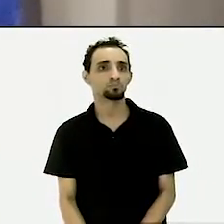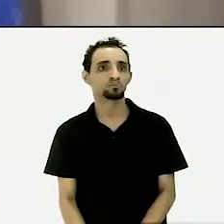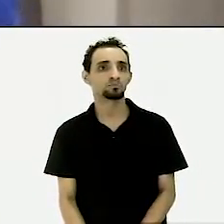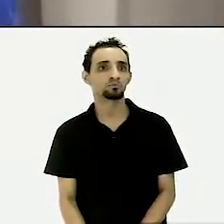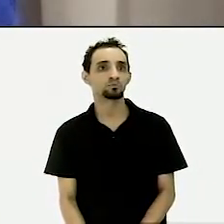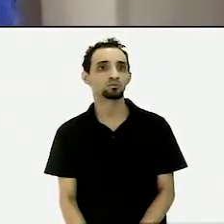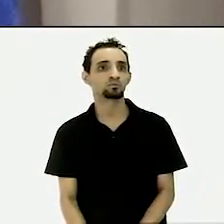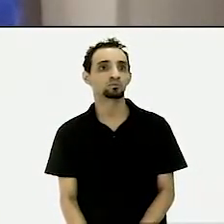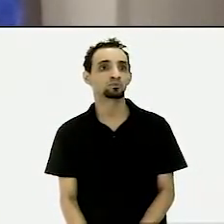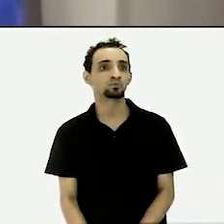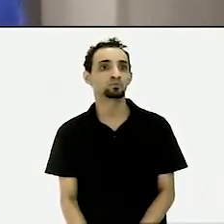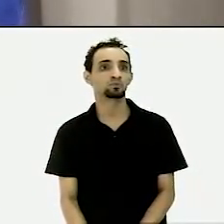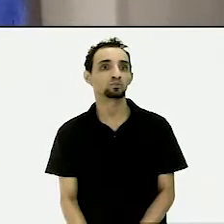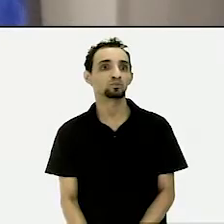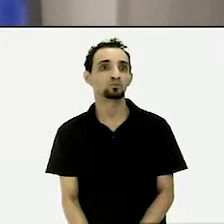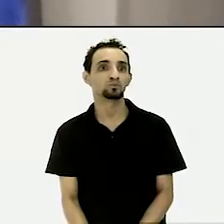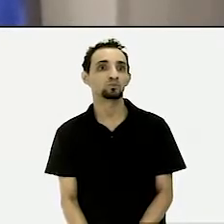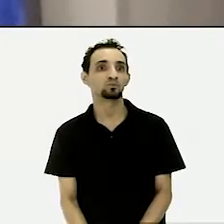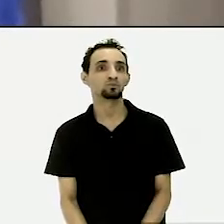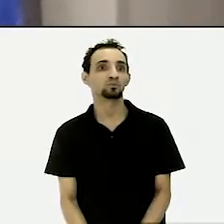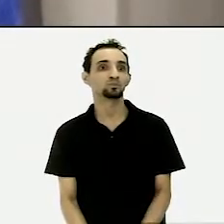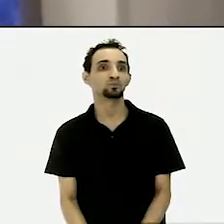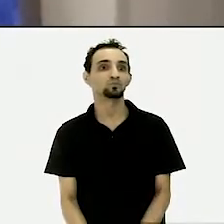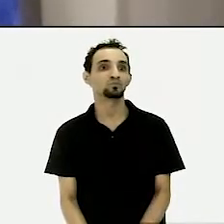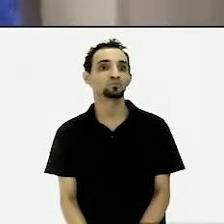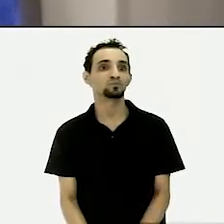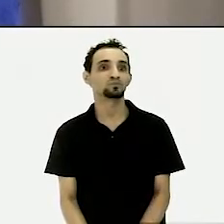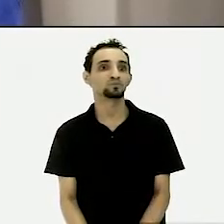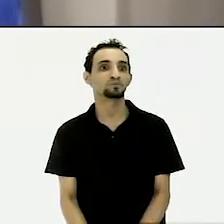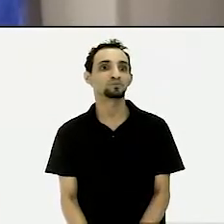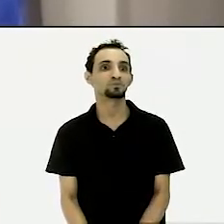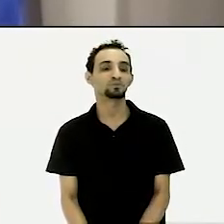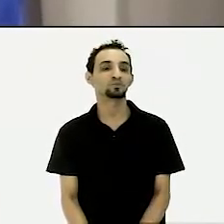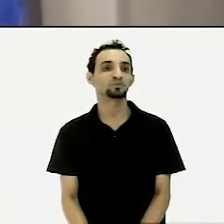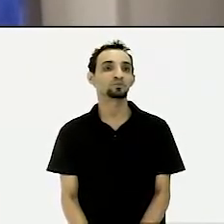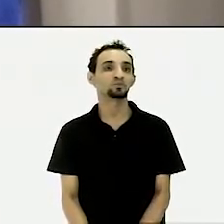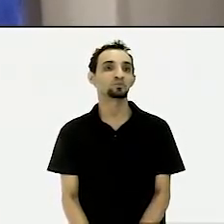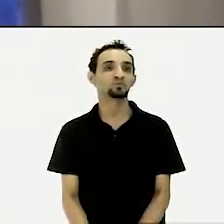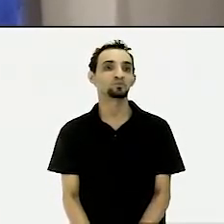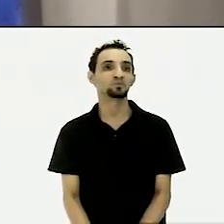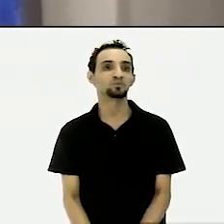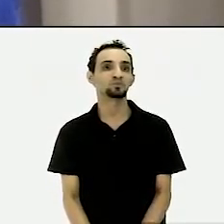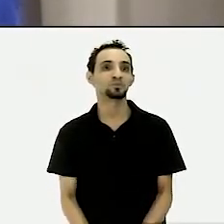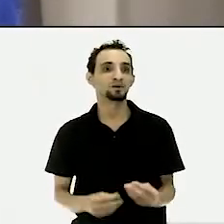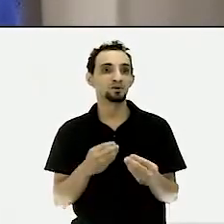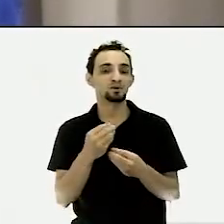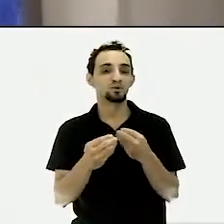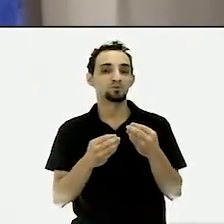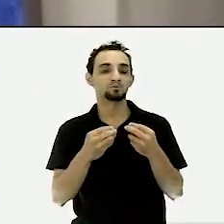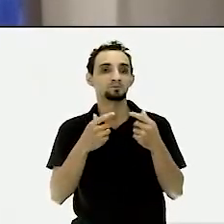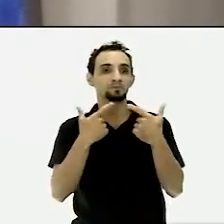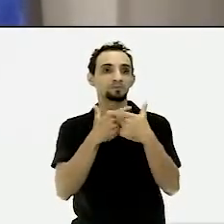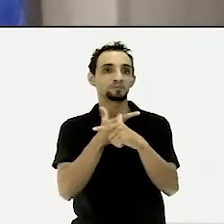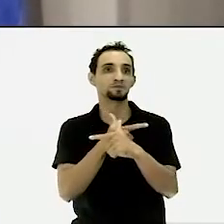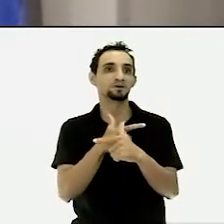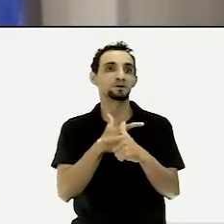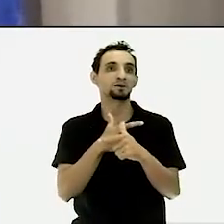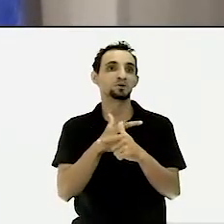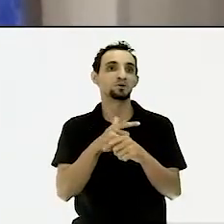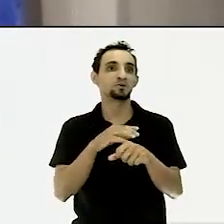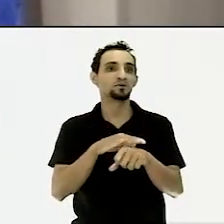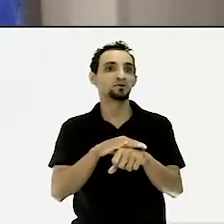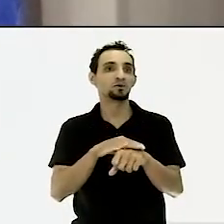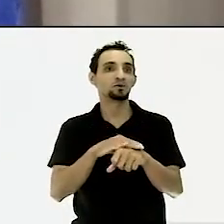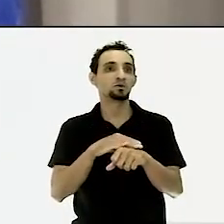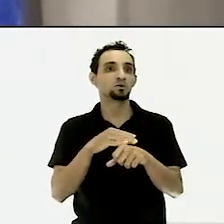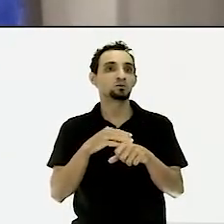Negreira somou mais rápido que eu ali, eu tinha que pegar a calculadora, tá inteligente, Negreira. Obrigado, Negreira. É 100 jogadores, se todos os times